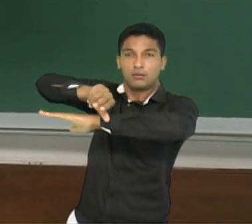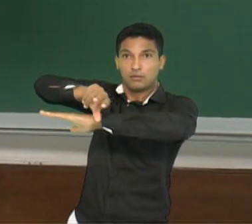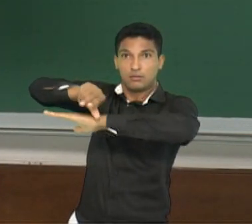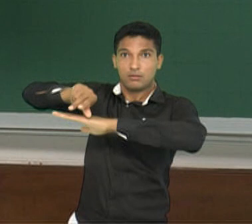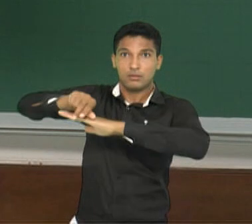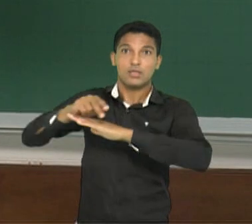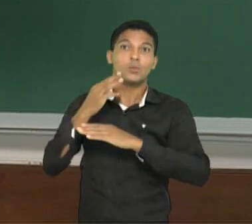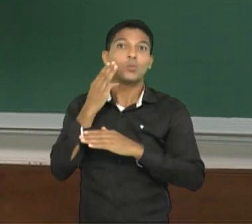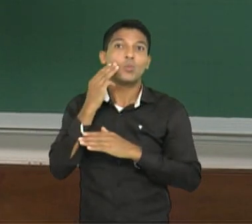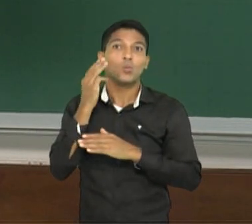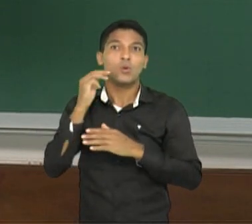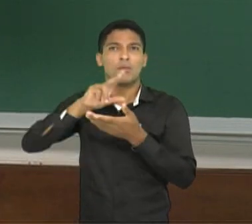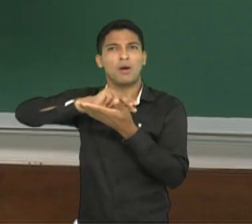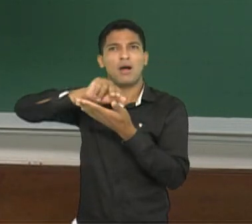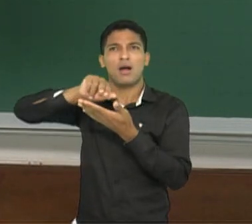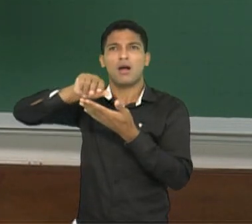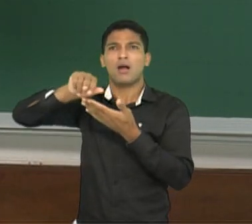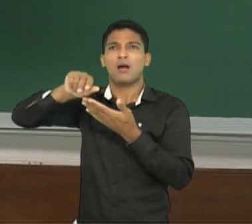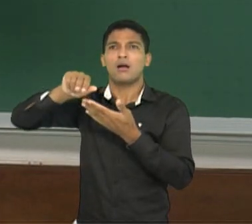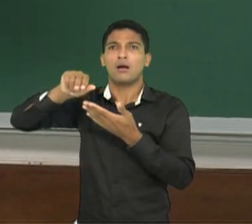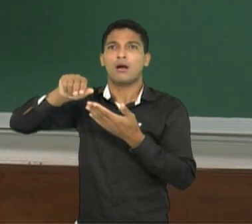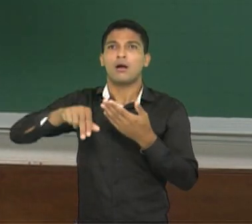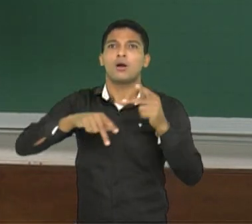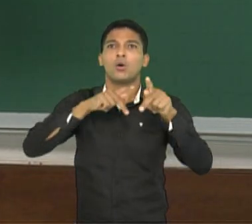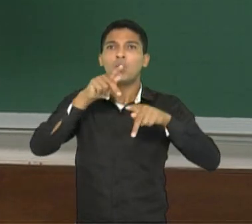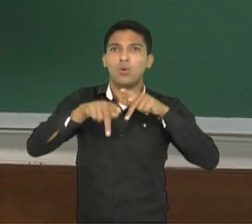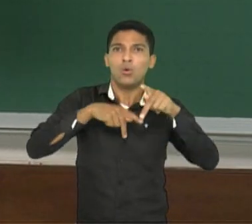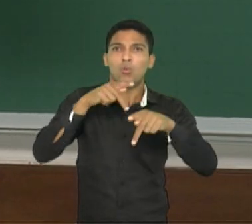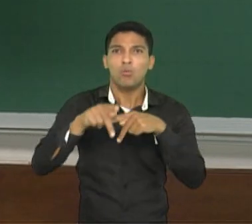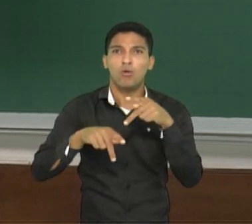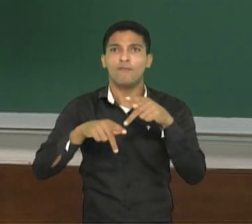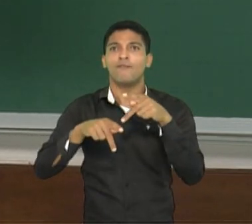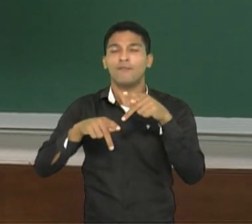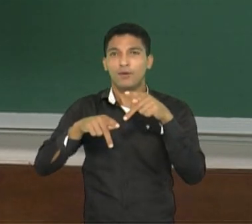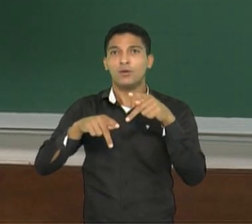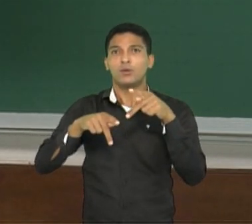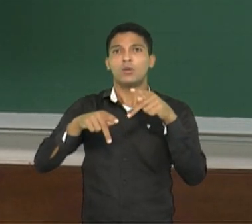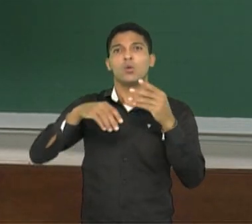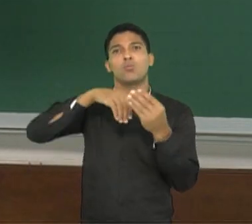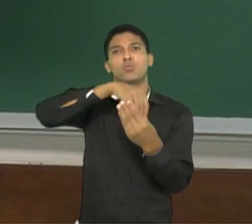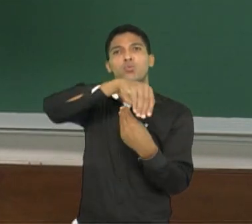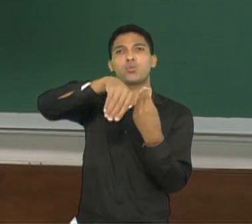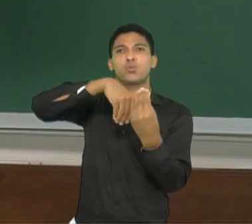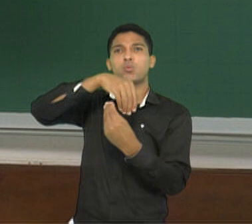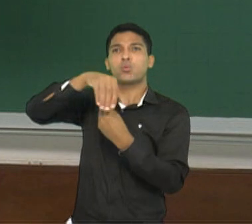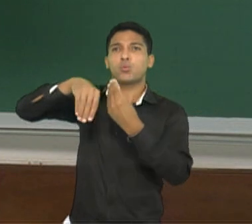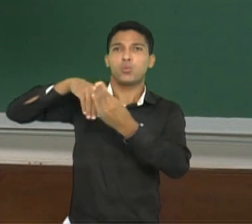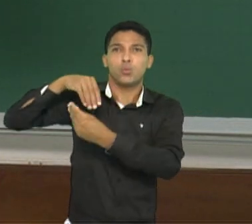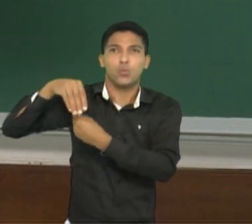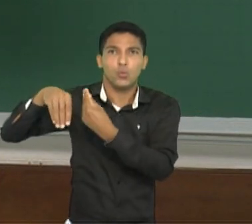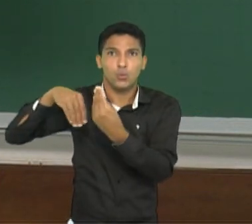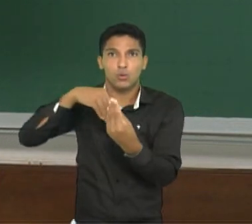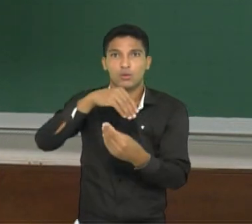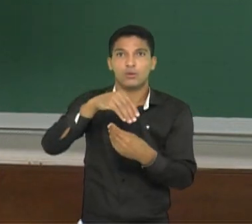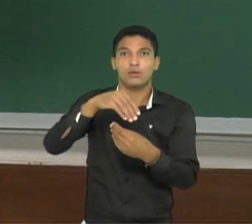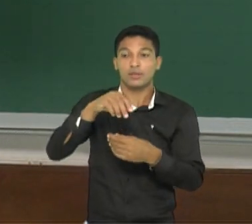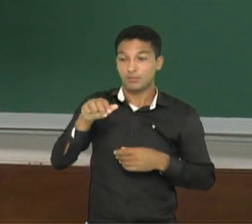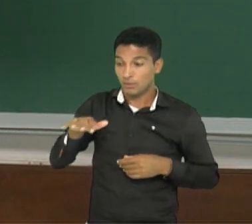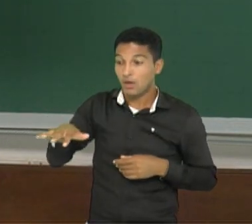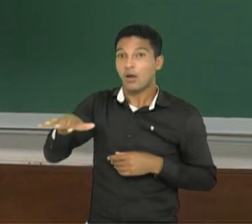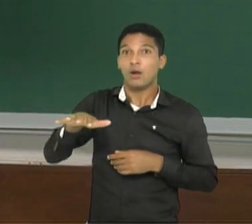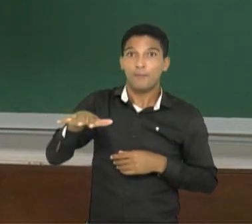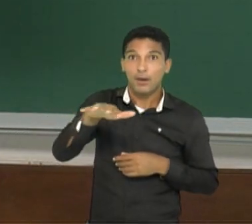dessa diversidade para o conjunto de população que a gente chama Brasil, né? Então, as pessoas que vivem no nosso